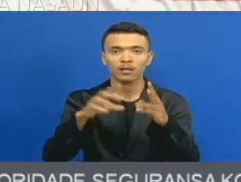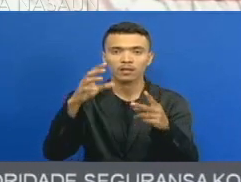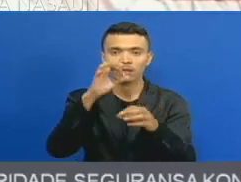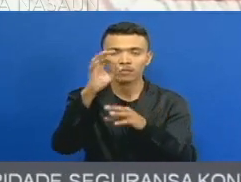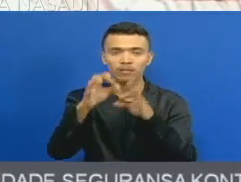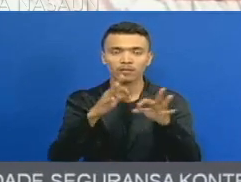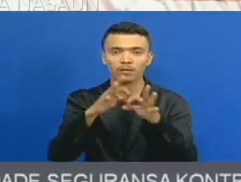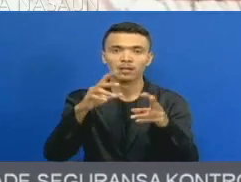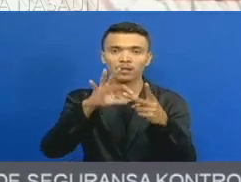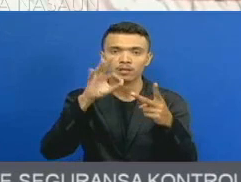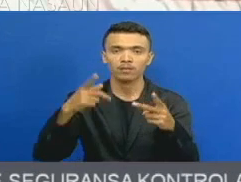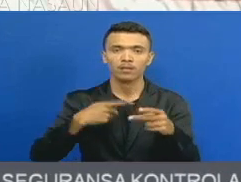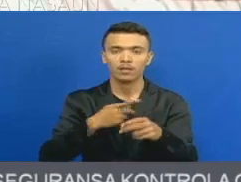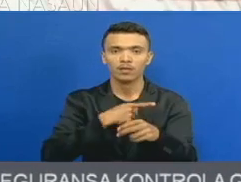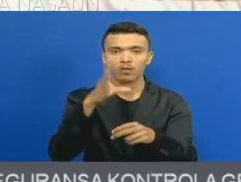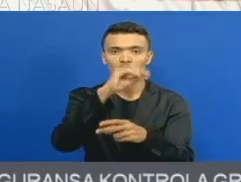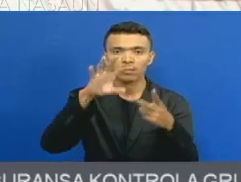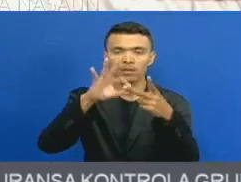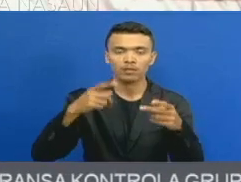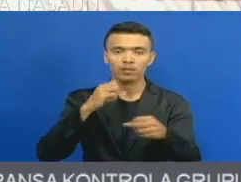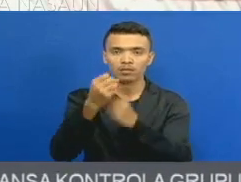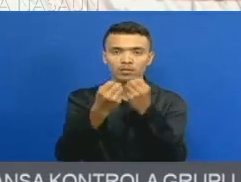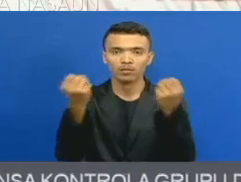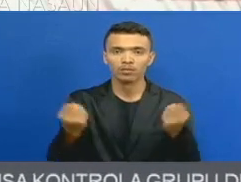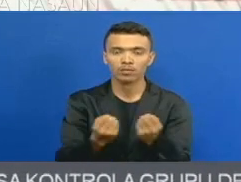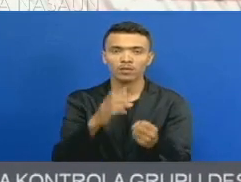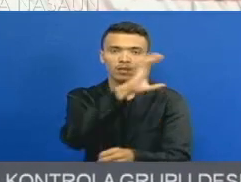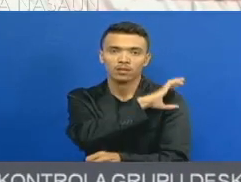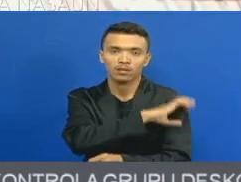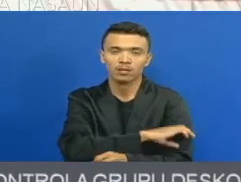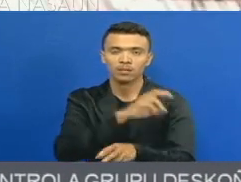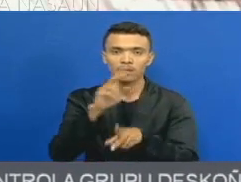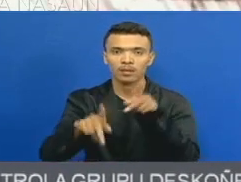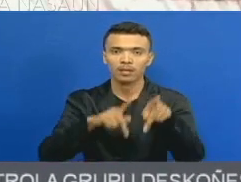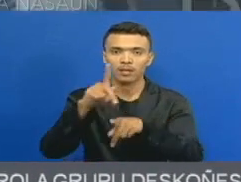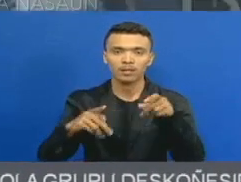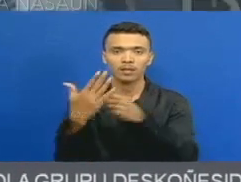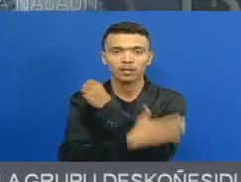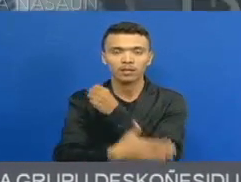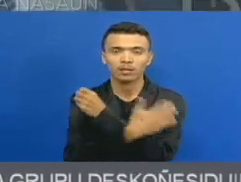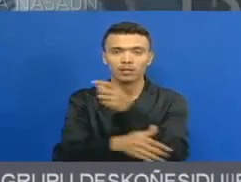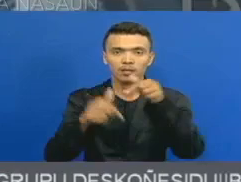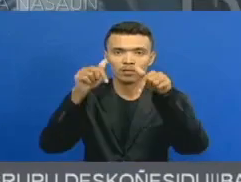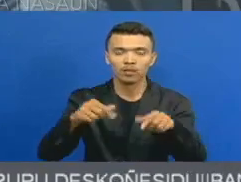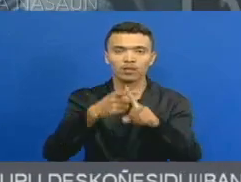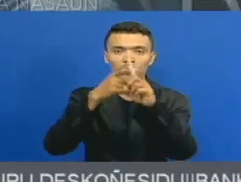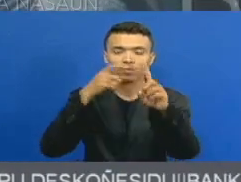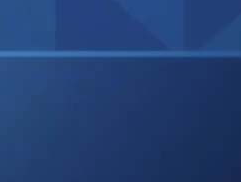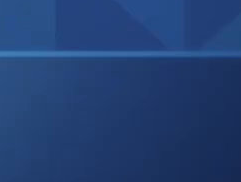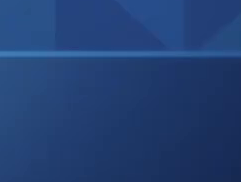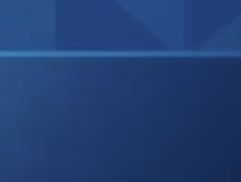suku nian. Pitu, garante segurança ba alta entidades e a railara na mos husira liur.